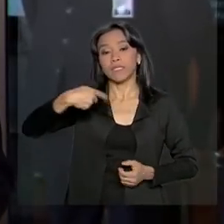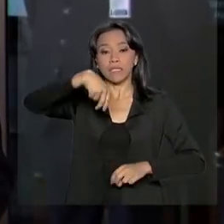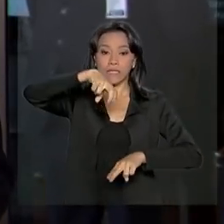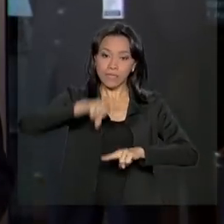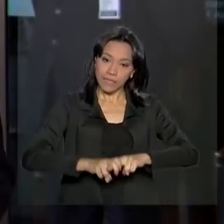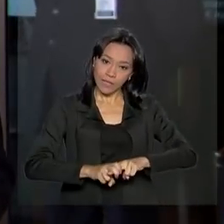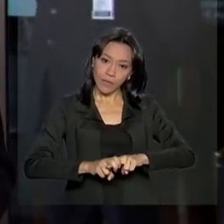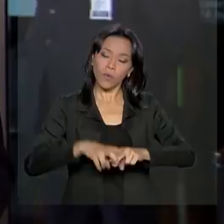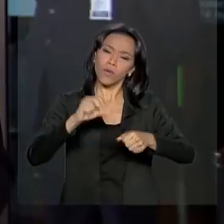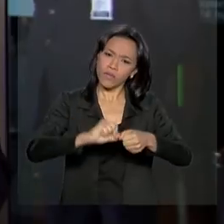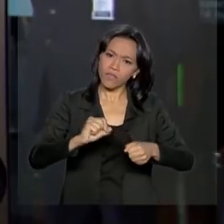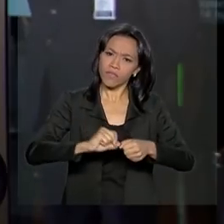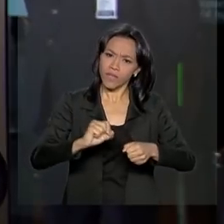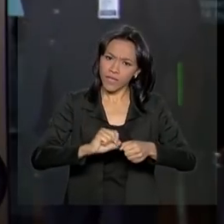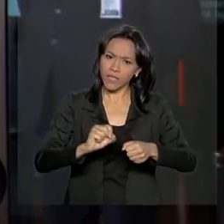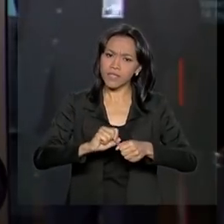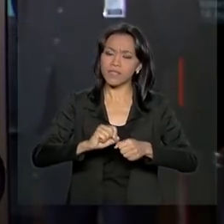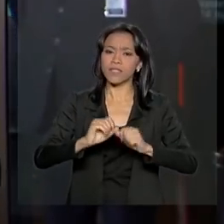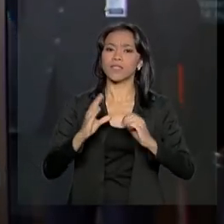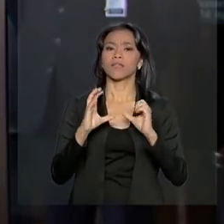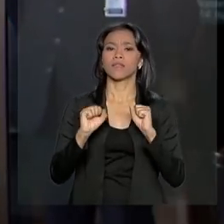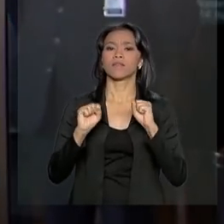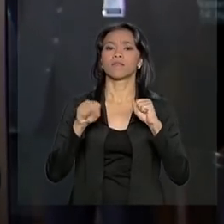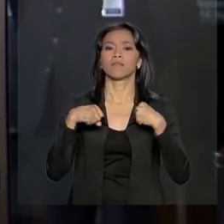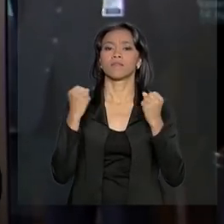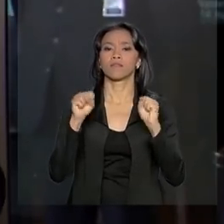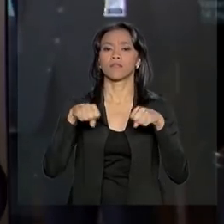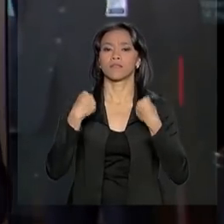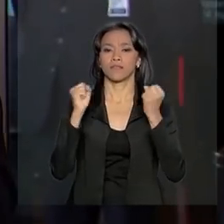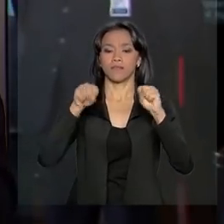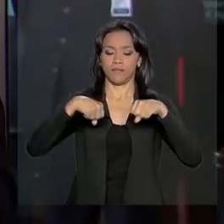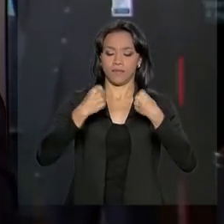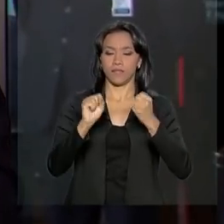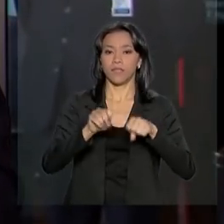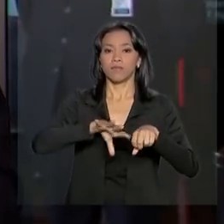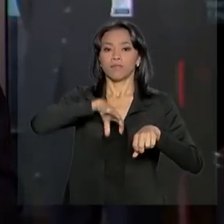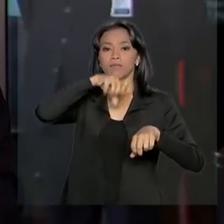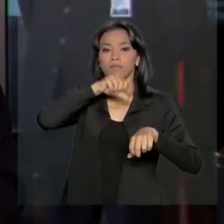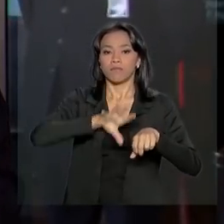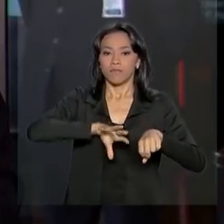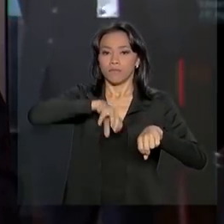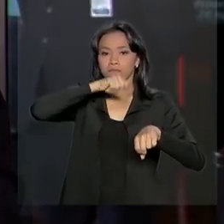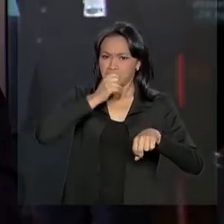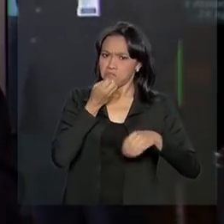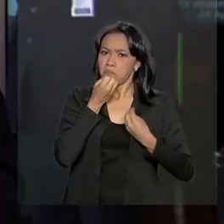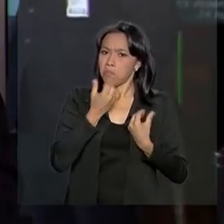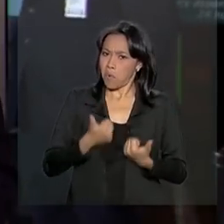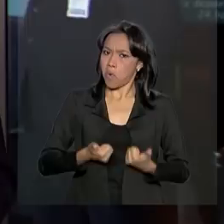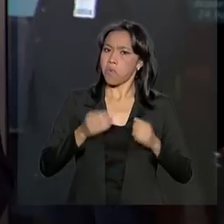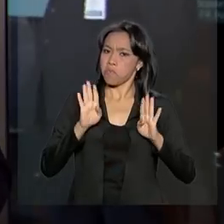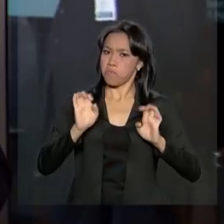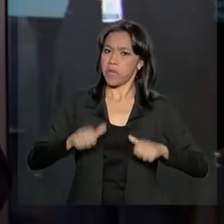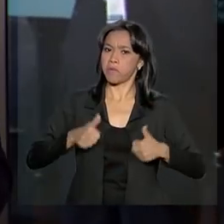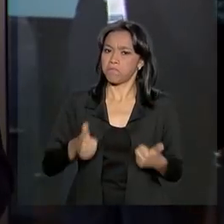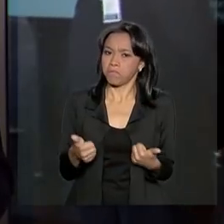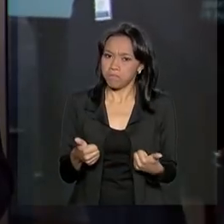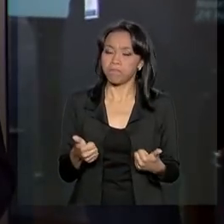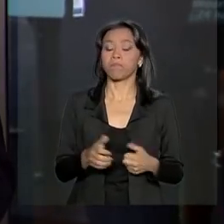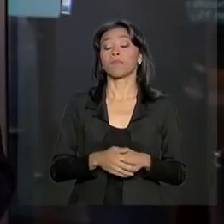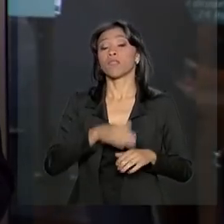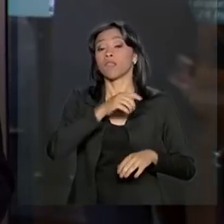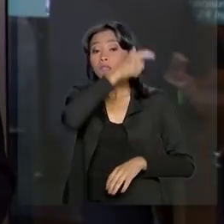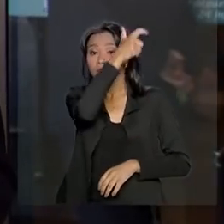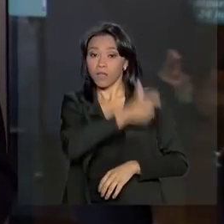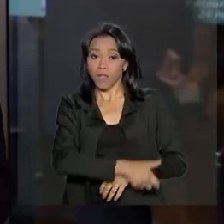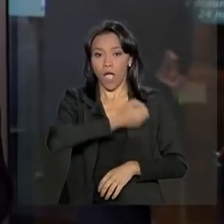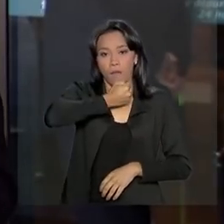fez exercícios de fisioterapia motora e respiratória com bom desempenho. De acordo com o porta-voz